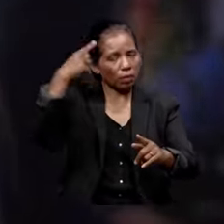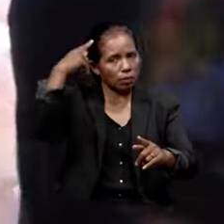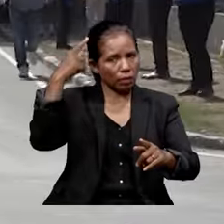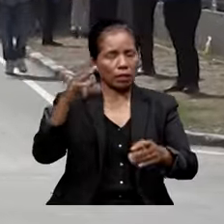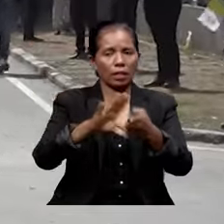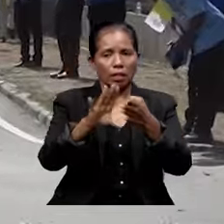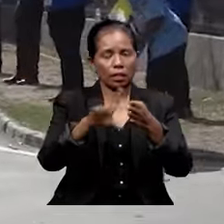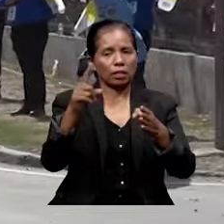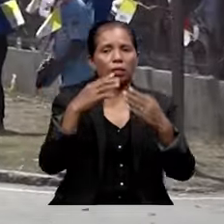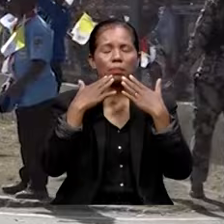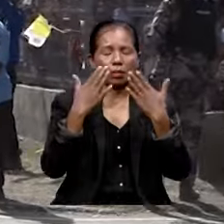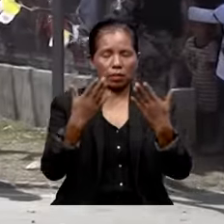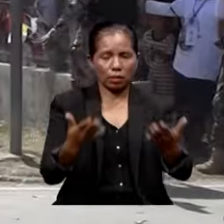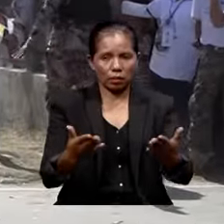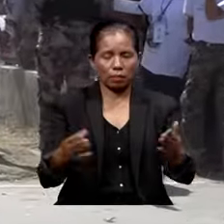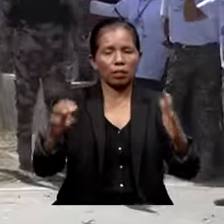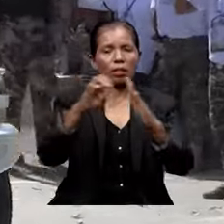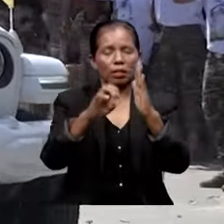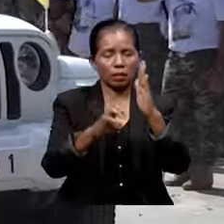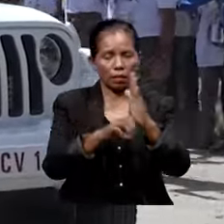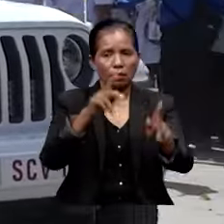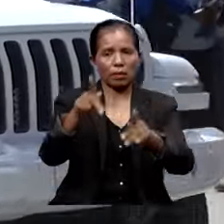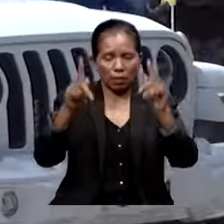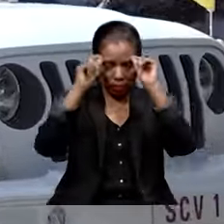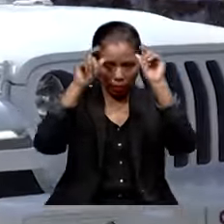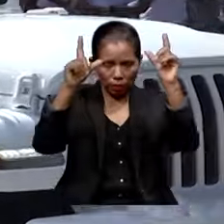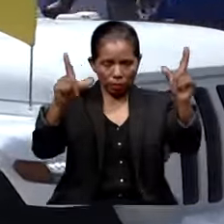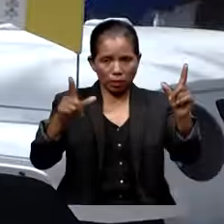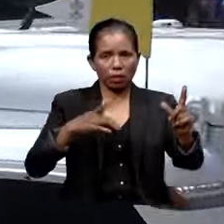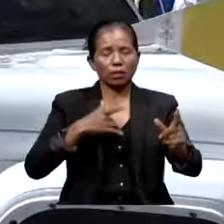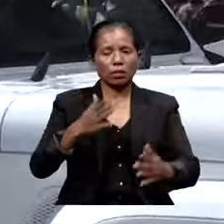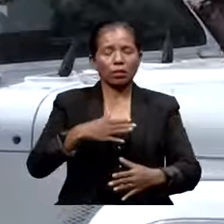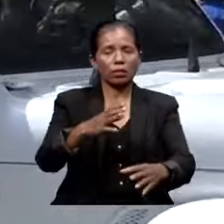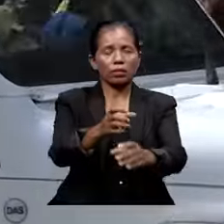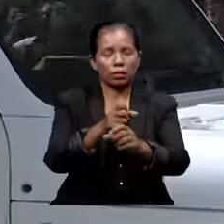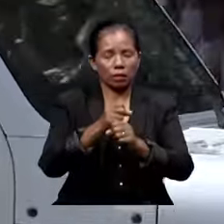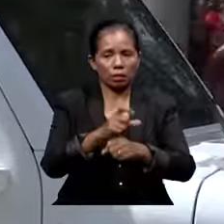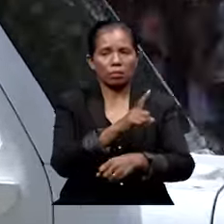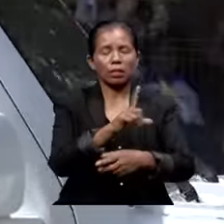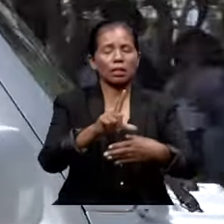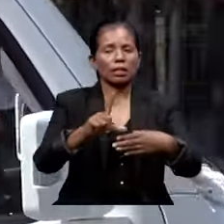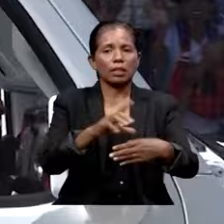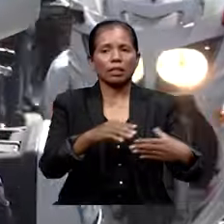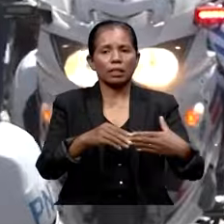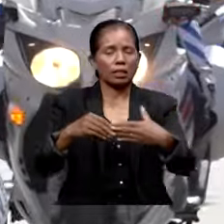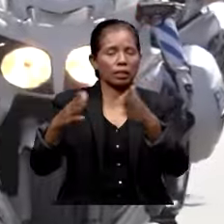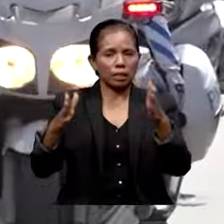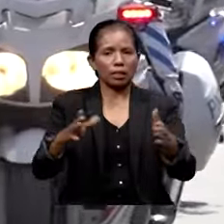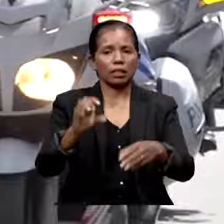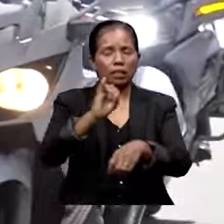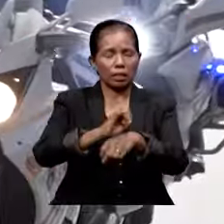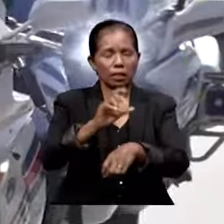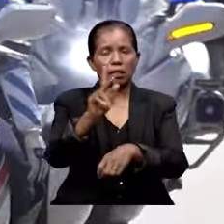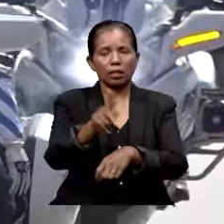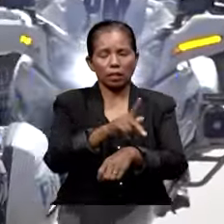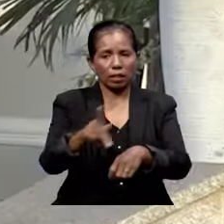karta refere a to agradecimento ba estado no povo Timor-Leste nebe entusiasmo simu líder Igreja Católica Romana ne durante loron tolu